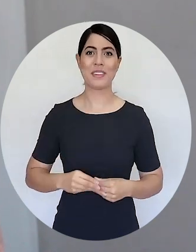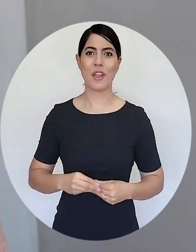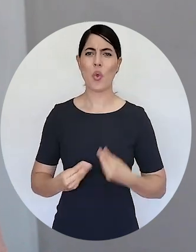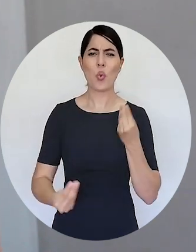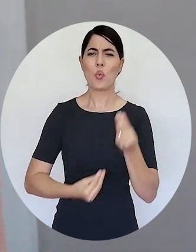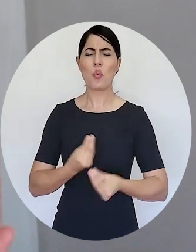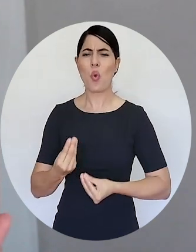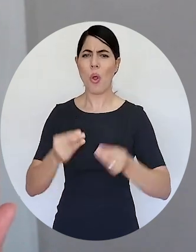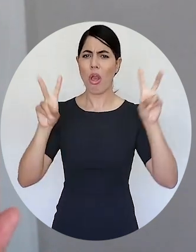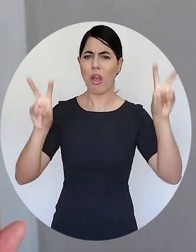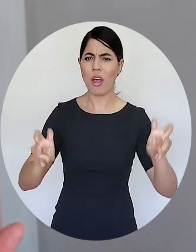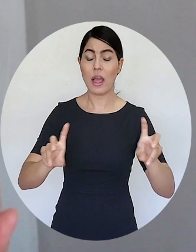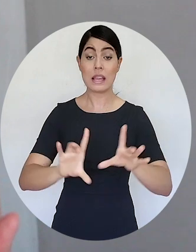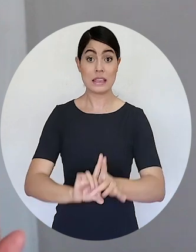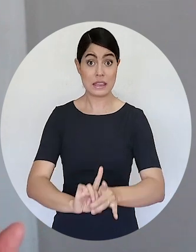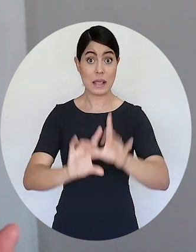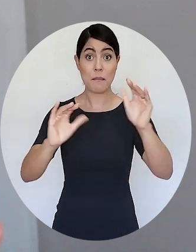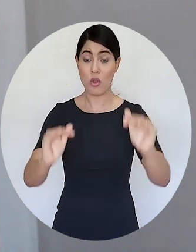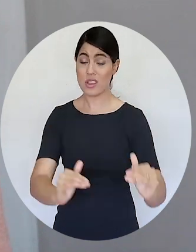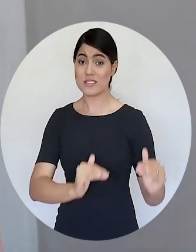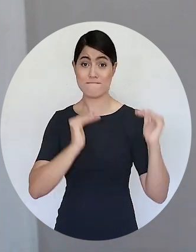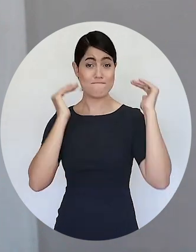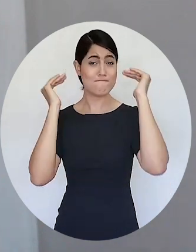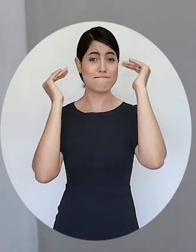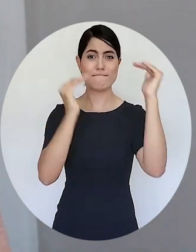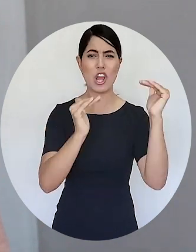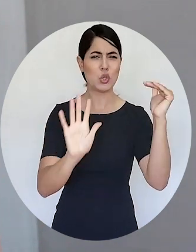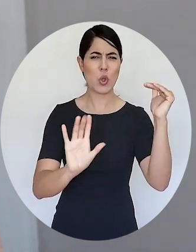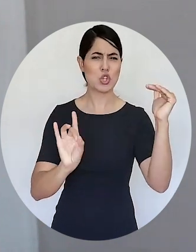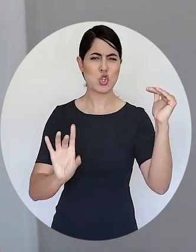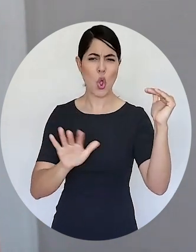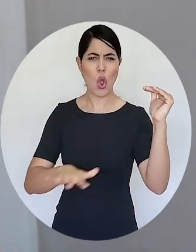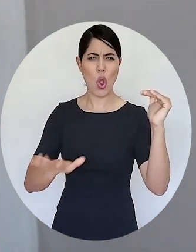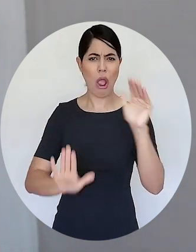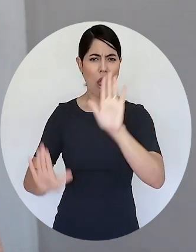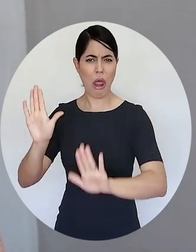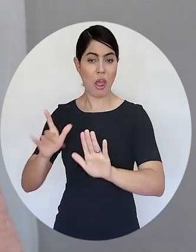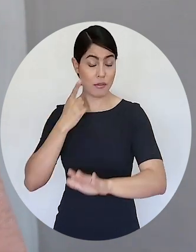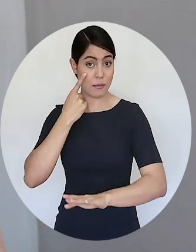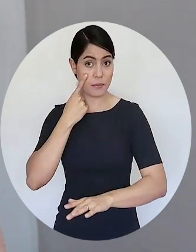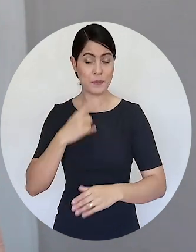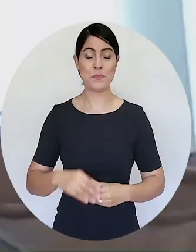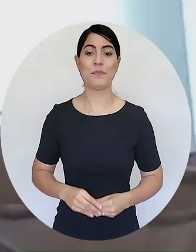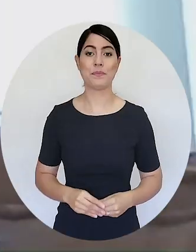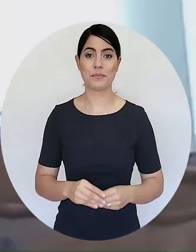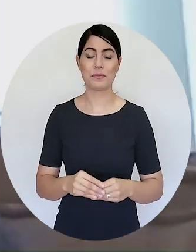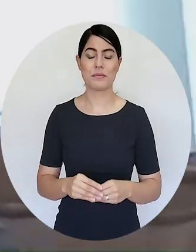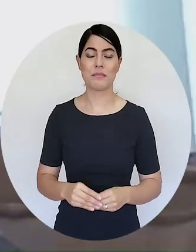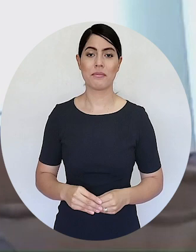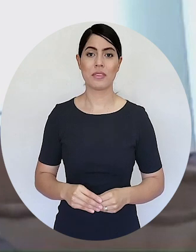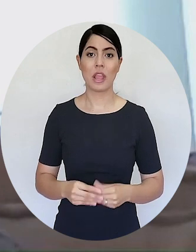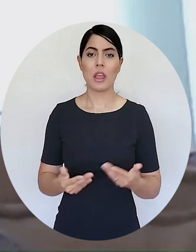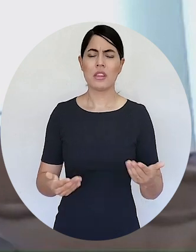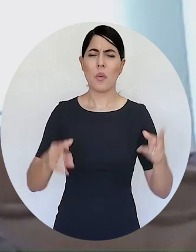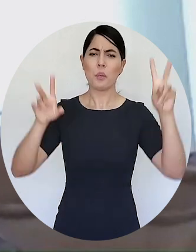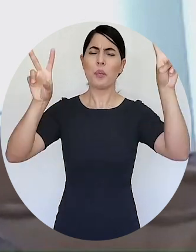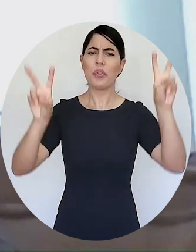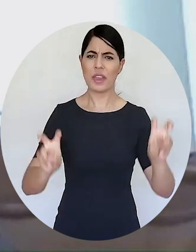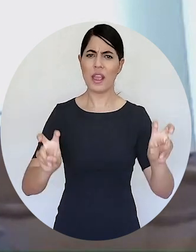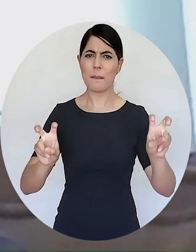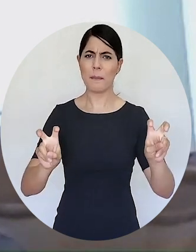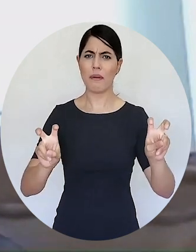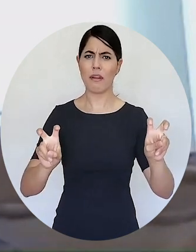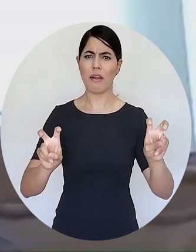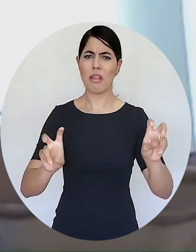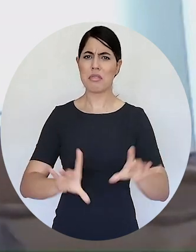despercebido. Democracia é muito mais do que um processo eleitoral. Vamos ouvir. A democracia, ela não